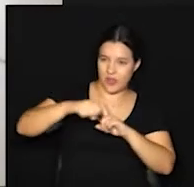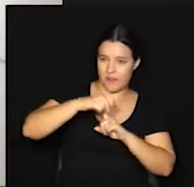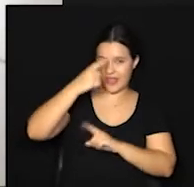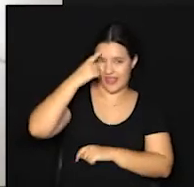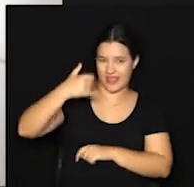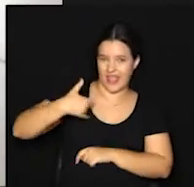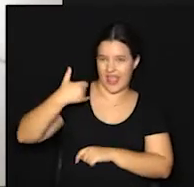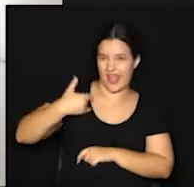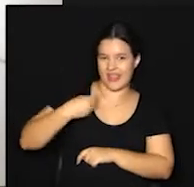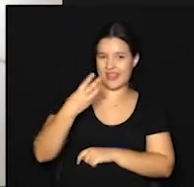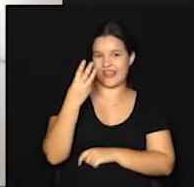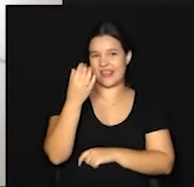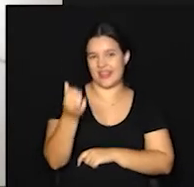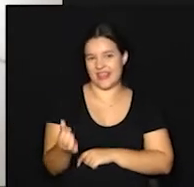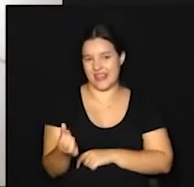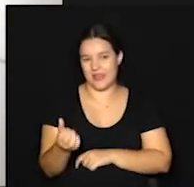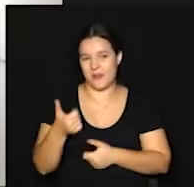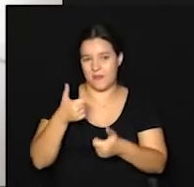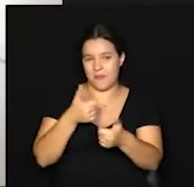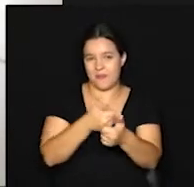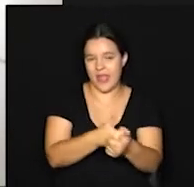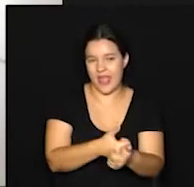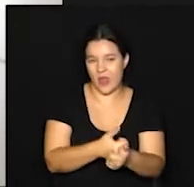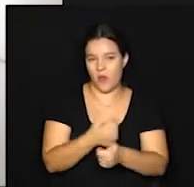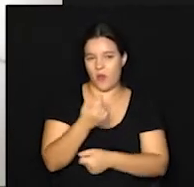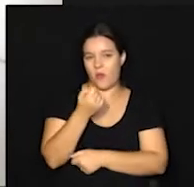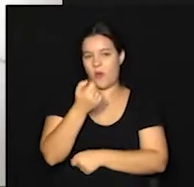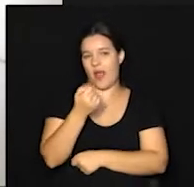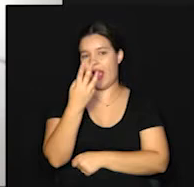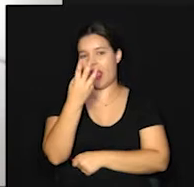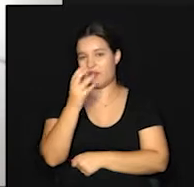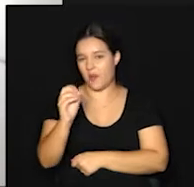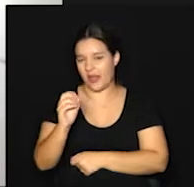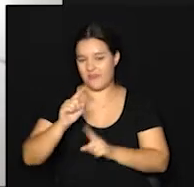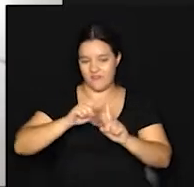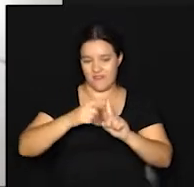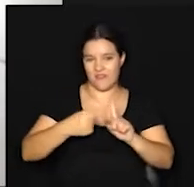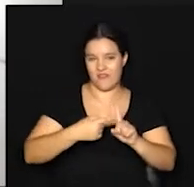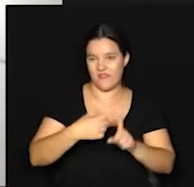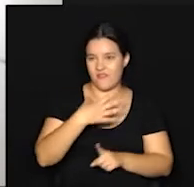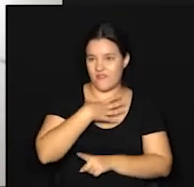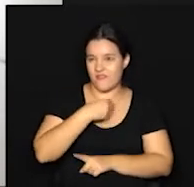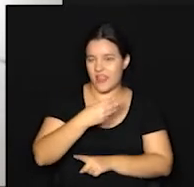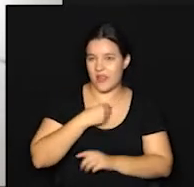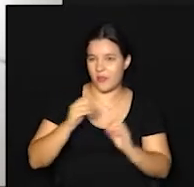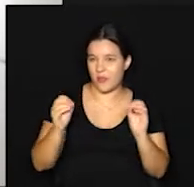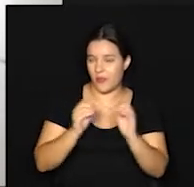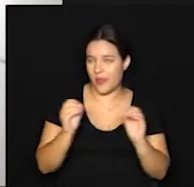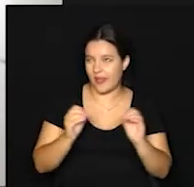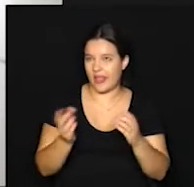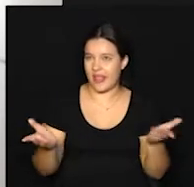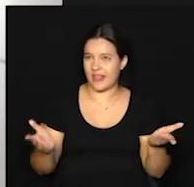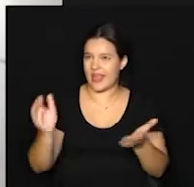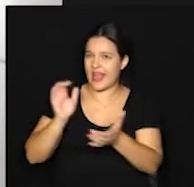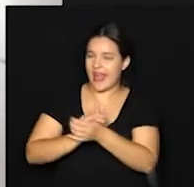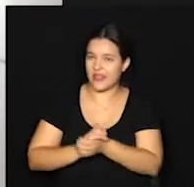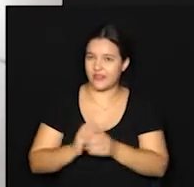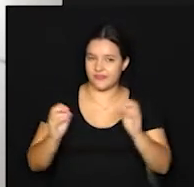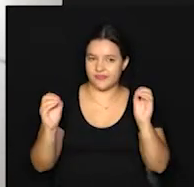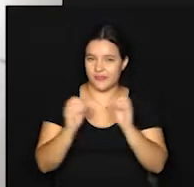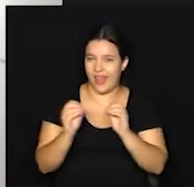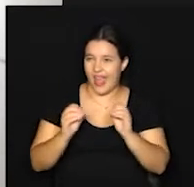tinha aquela questão, tá chegando perto dos 40, relógio biológico, eu já deveria estar casada, com filhos,